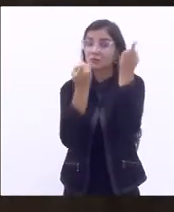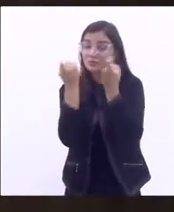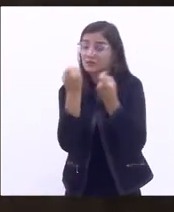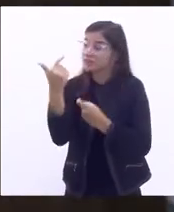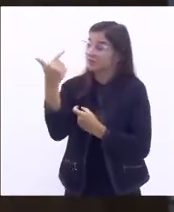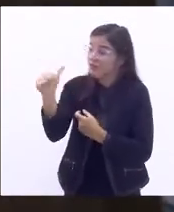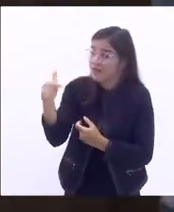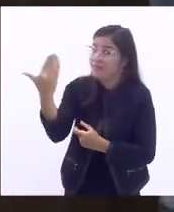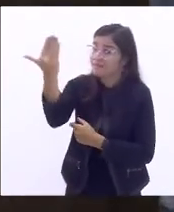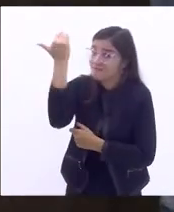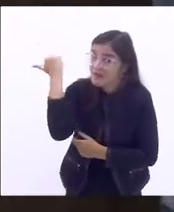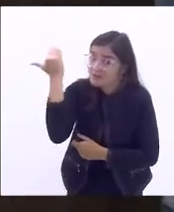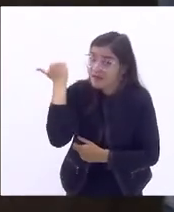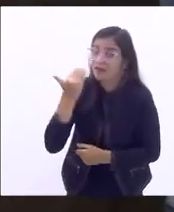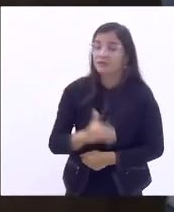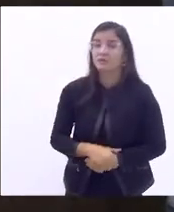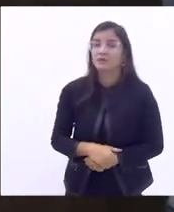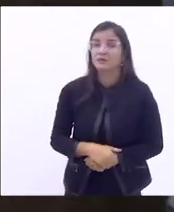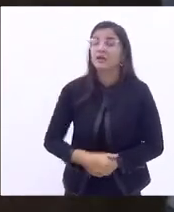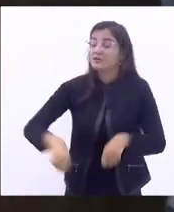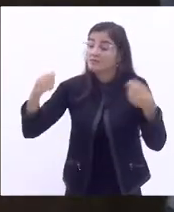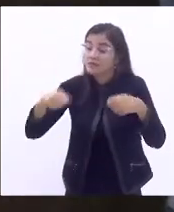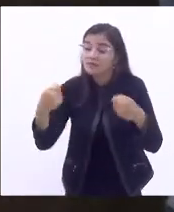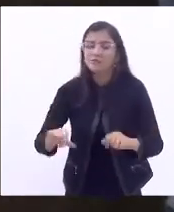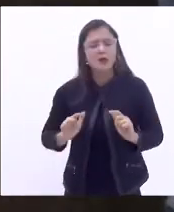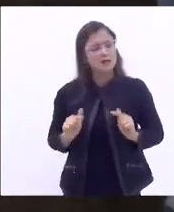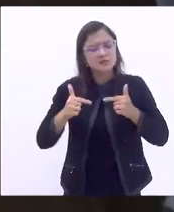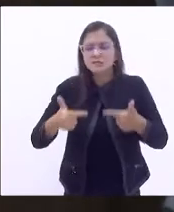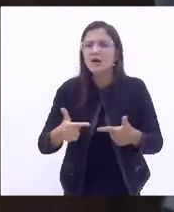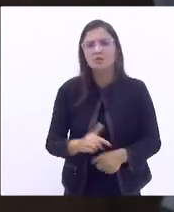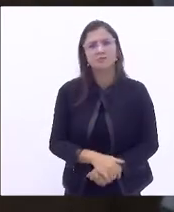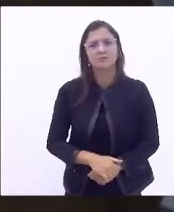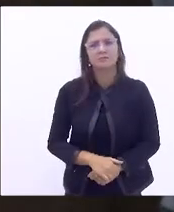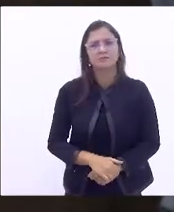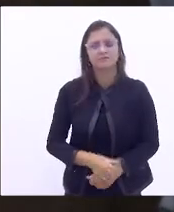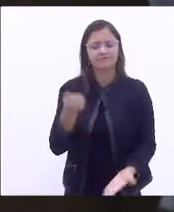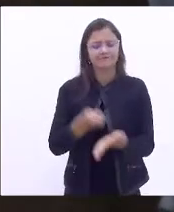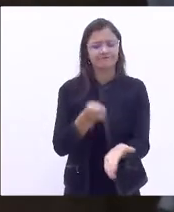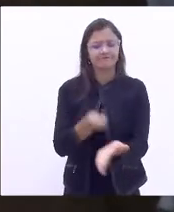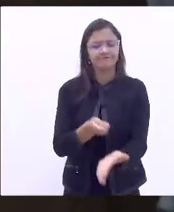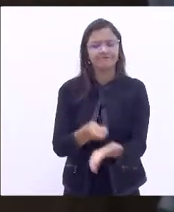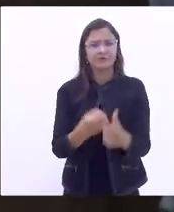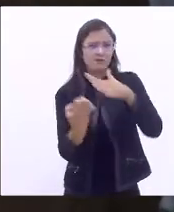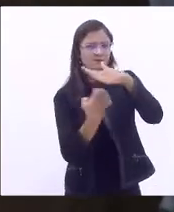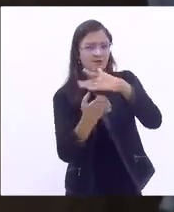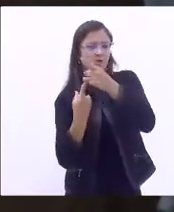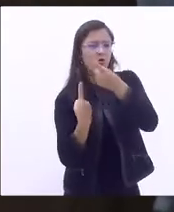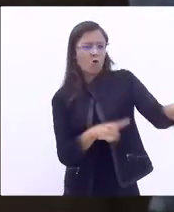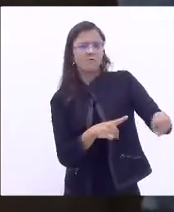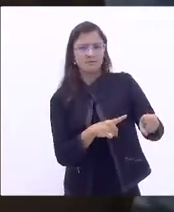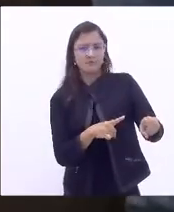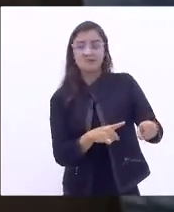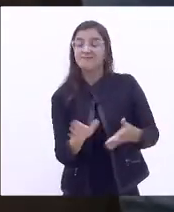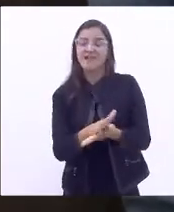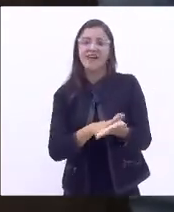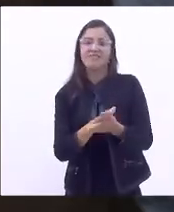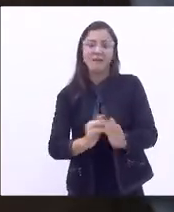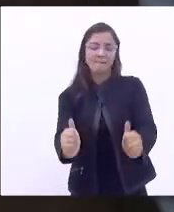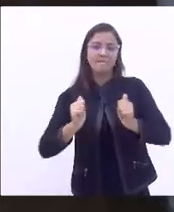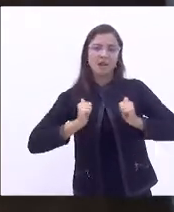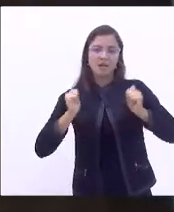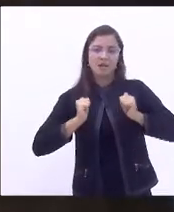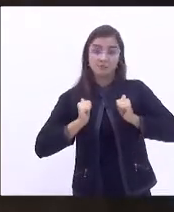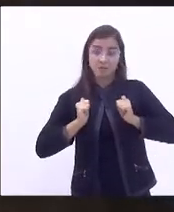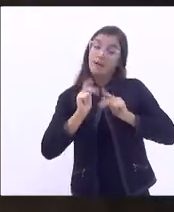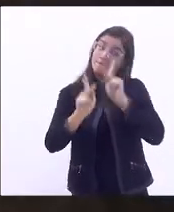existiu, no momento que deveria tomar uma atitude mais severa contra essa empresa, ninguém tomou, a população de Santa Cruz é que